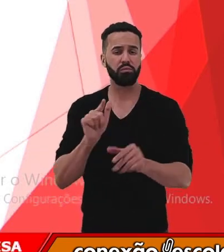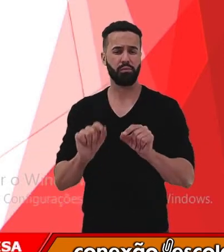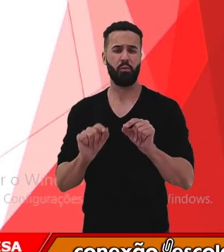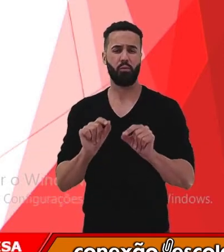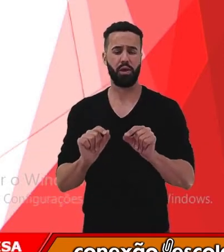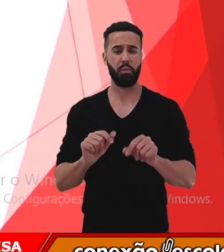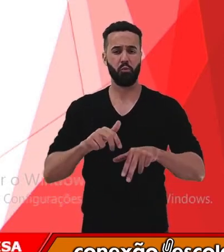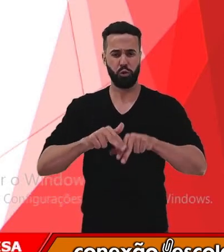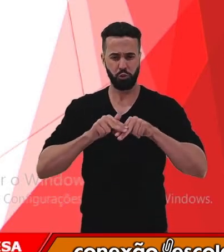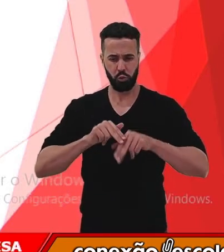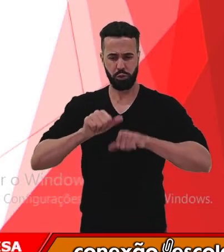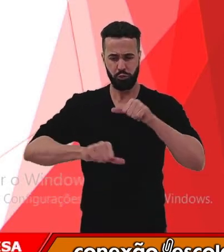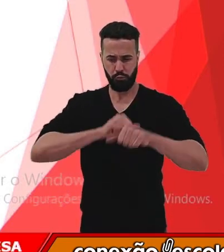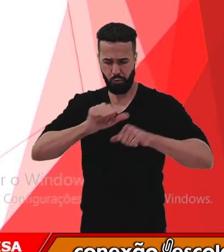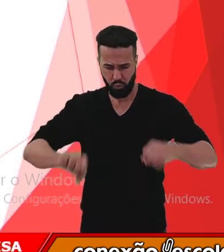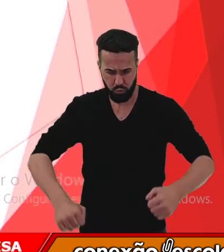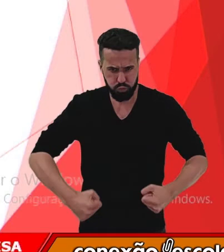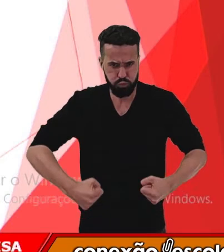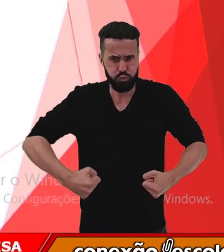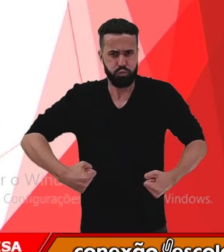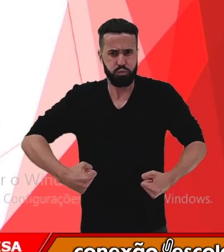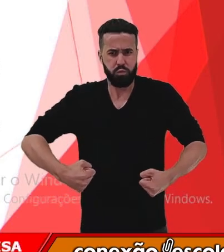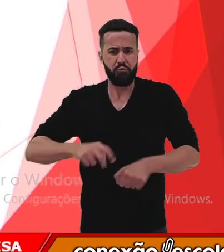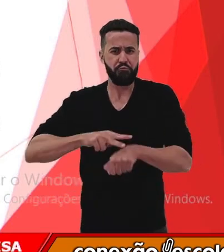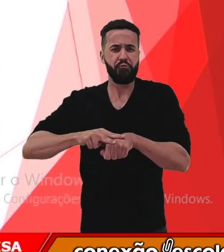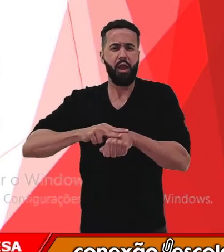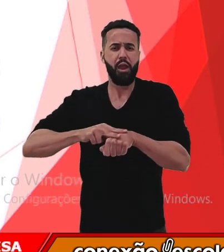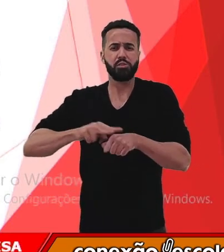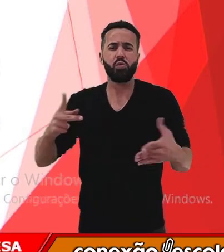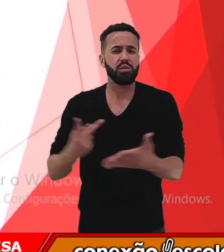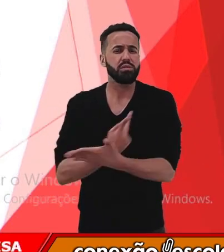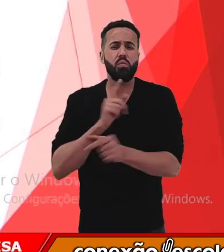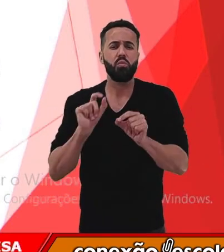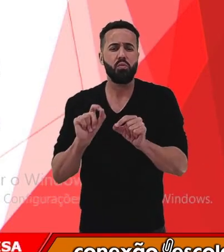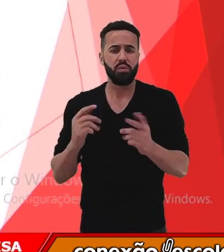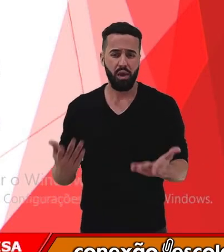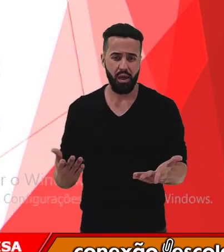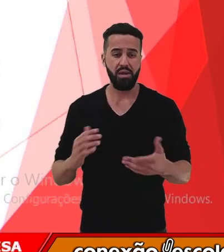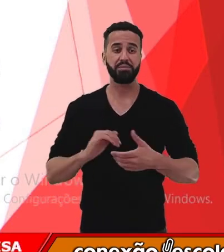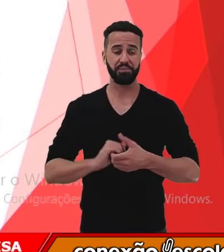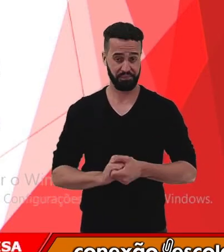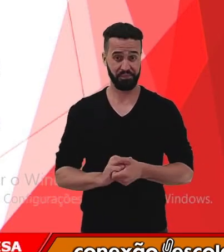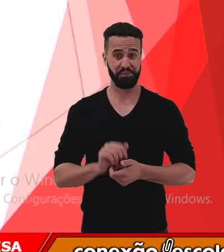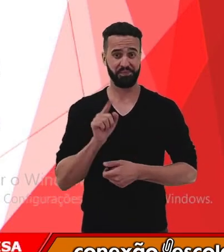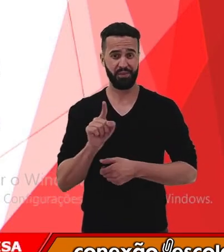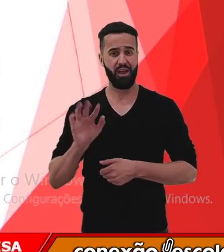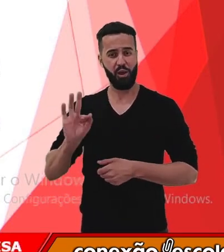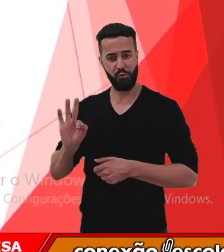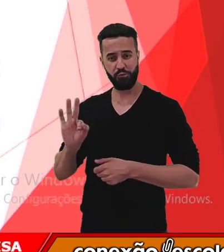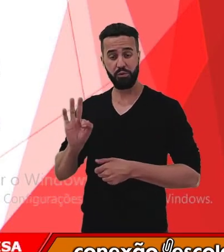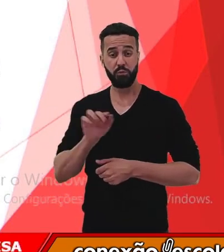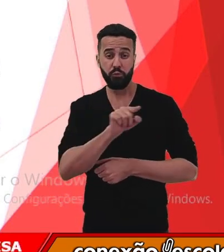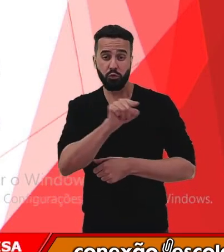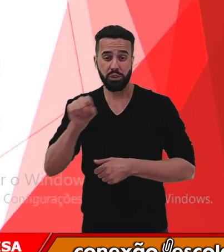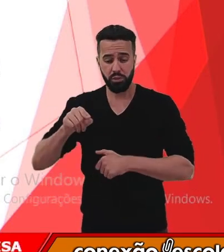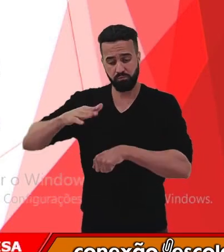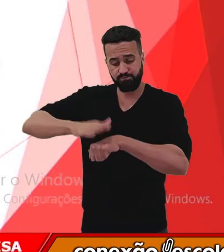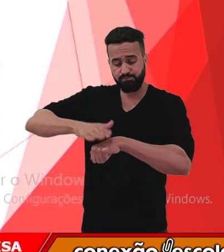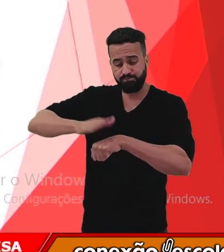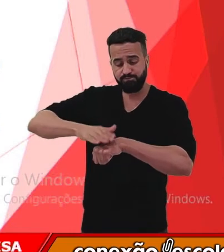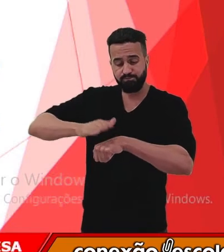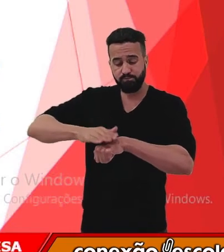transformou nesse homem forte verde, né? O que aconteceu? E com as suas palavras, faça uma